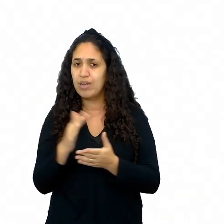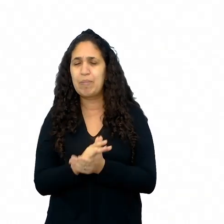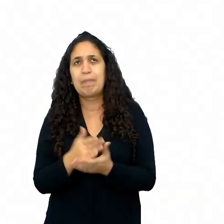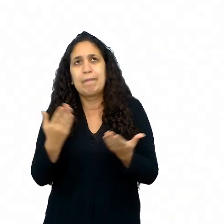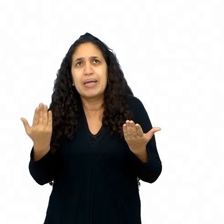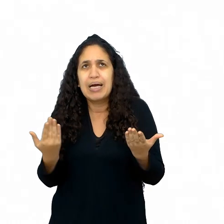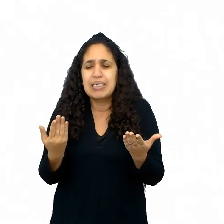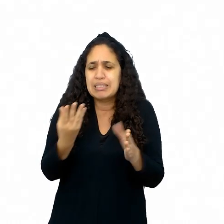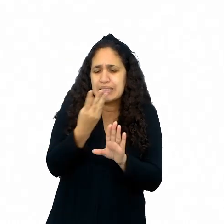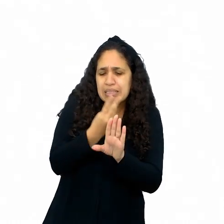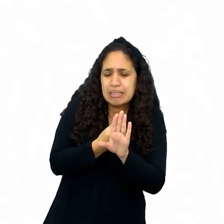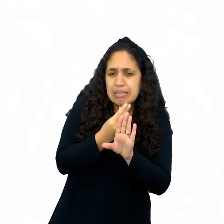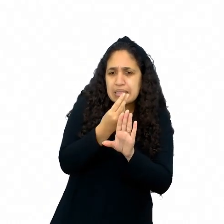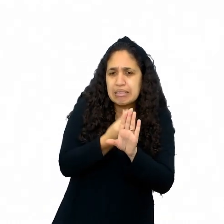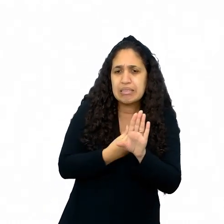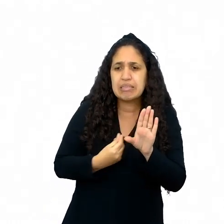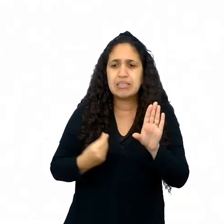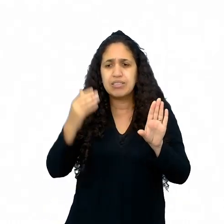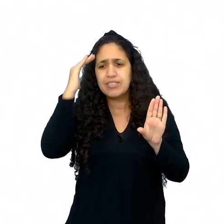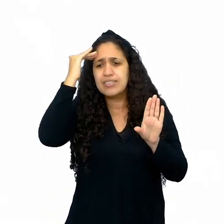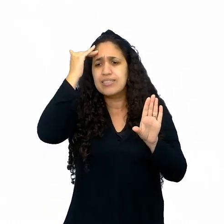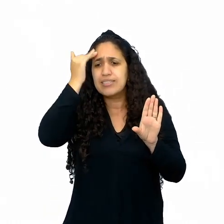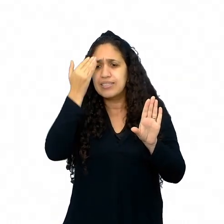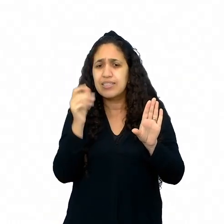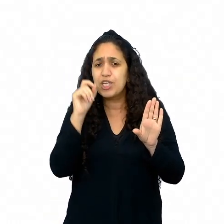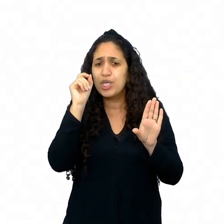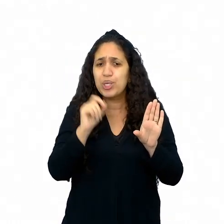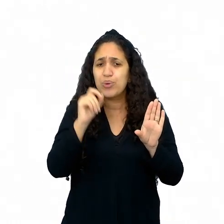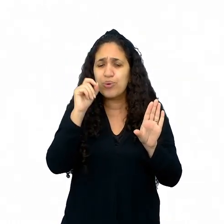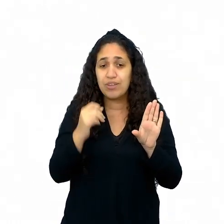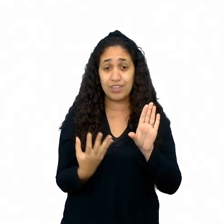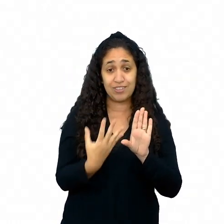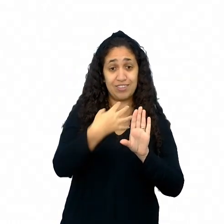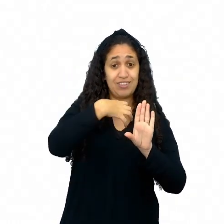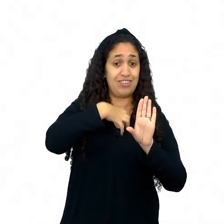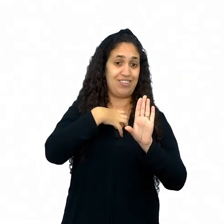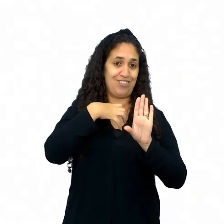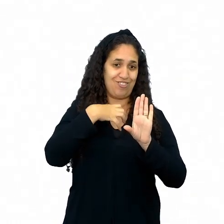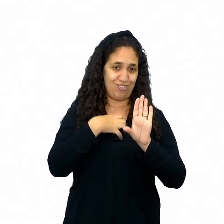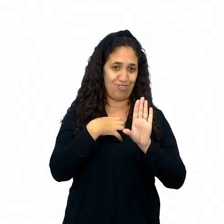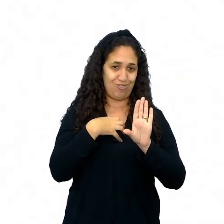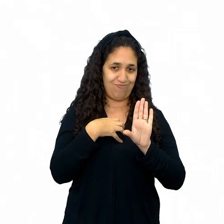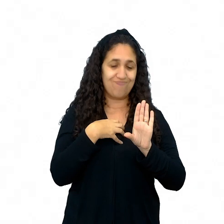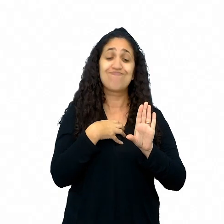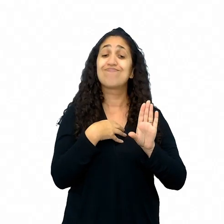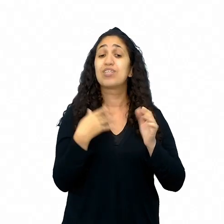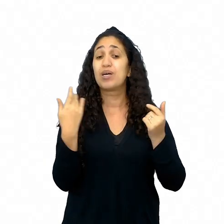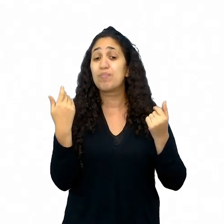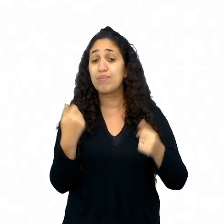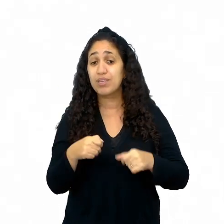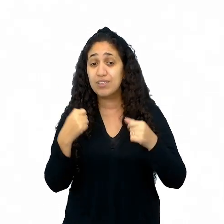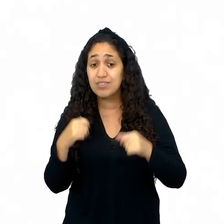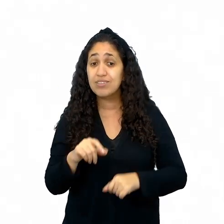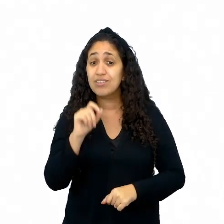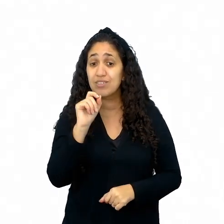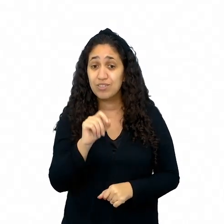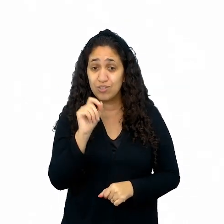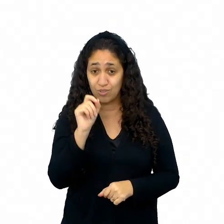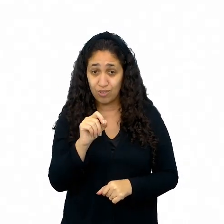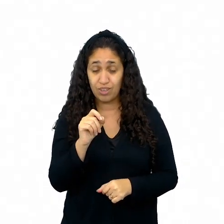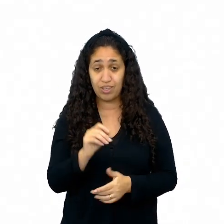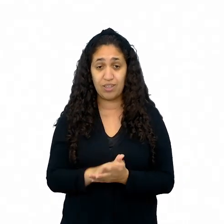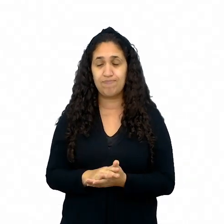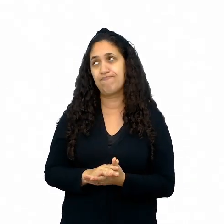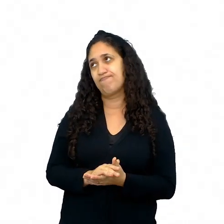do implícito, né, o estudante deve extrair um sentido, e para isso faz-se necessário lançarmos mão